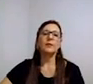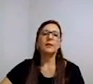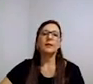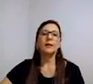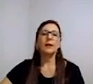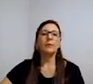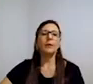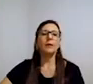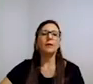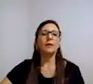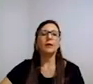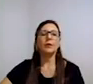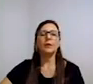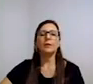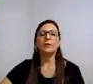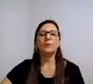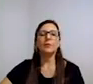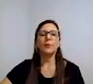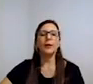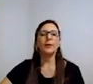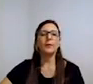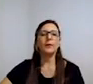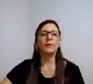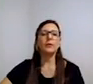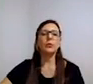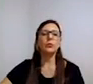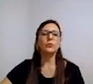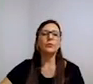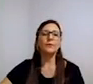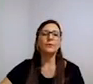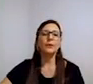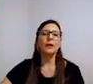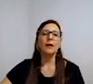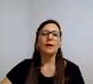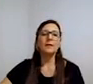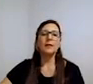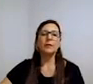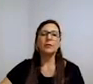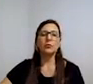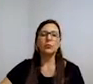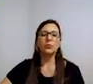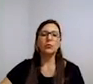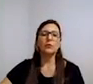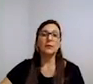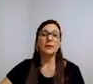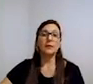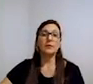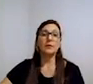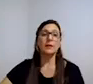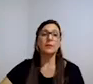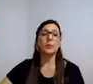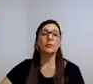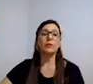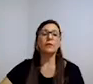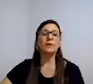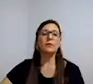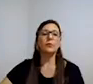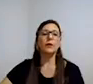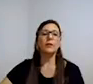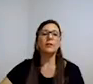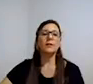exemplo, o sangue, a bile, a urina, o esperma, entre outros. As células dos músculos lisos